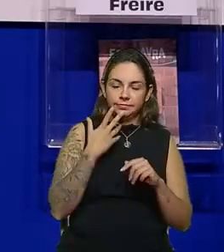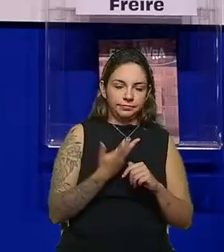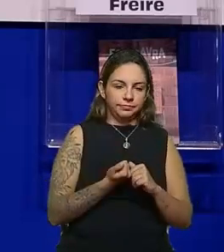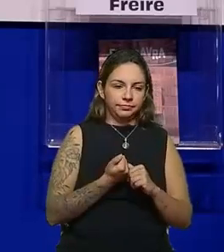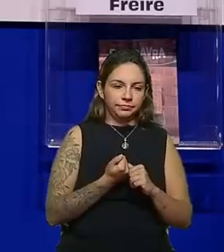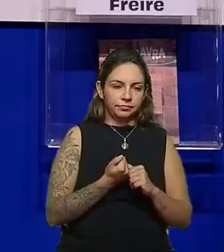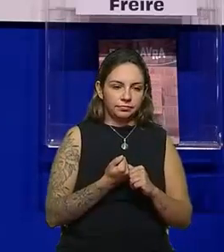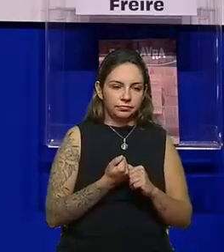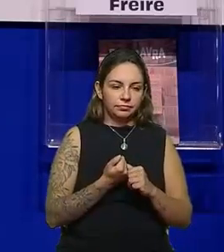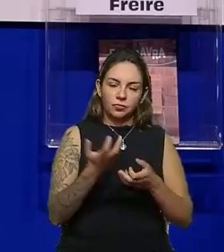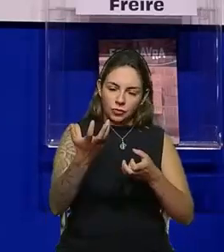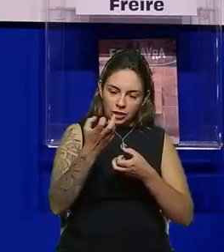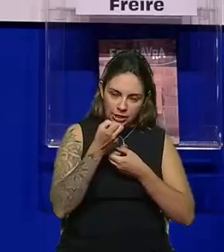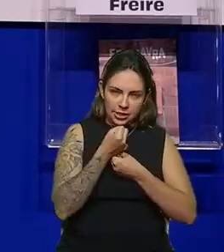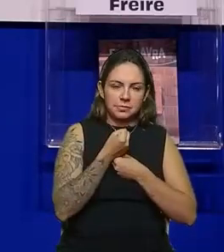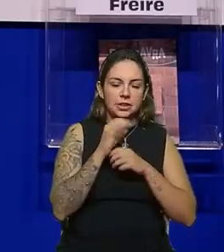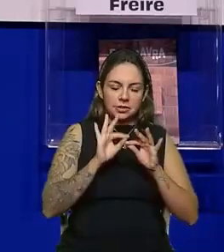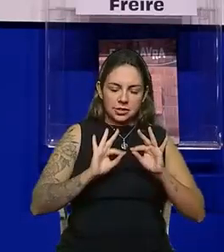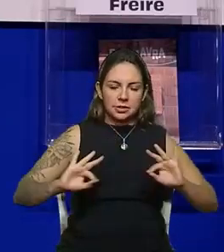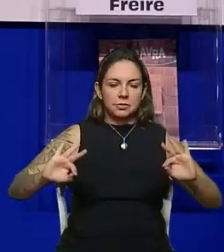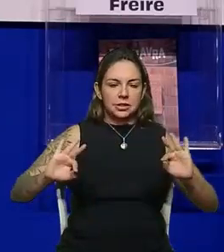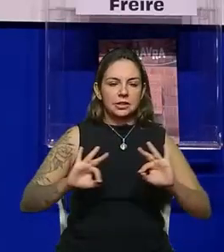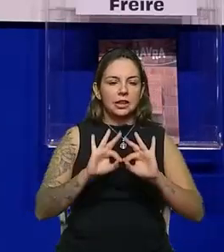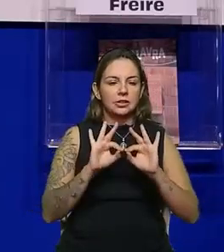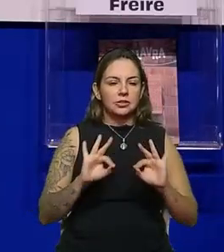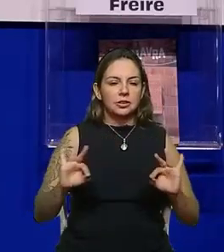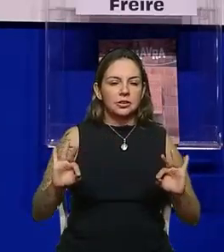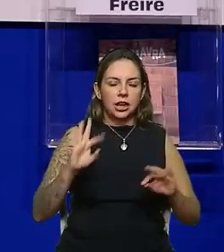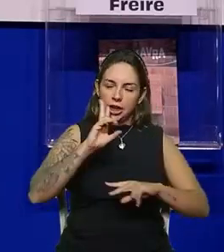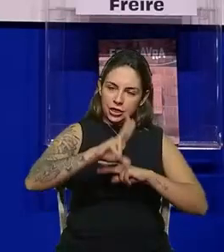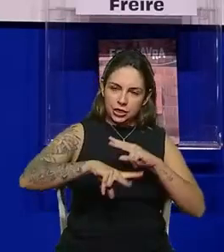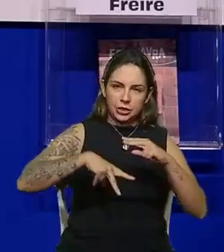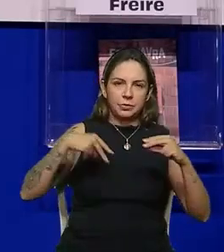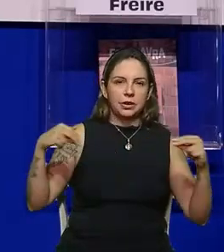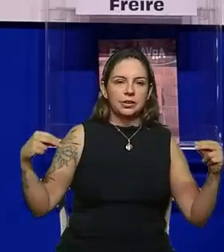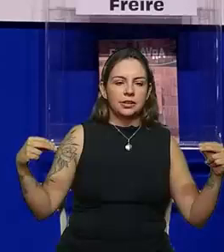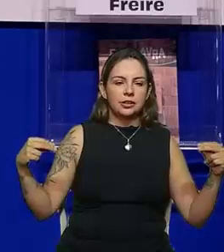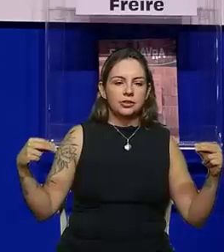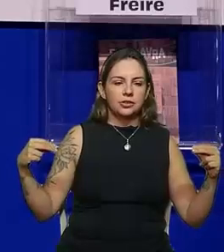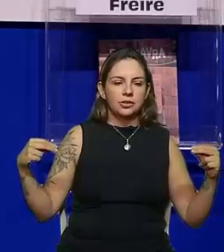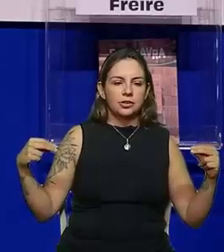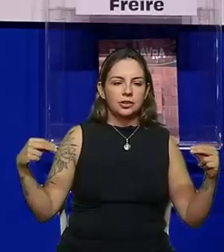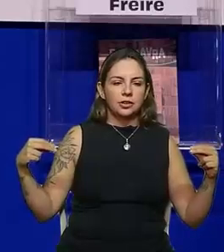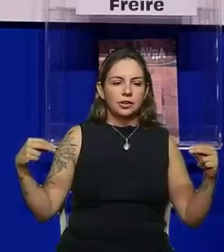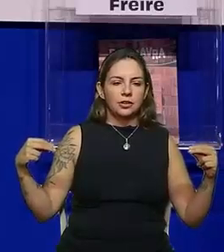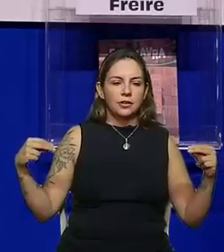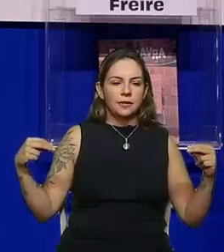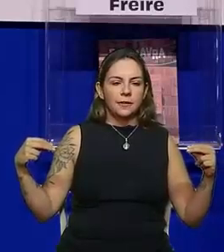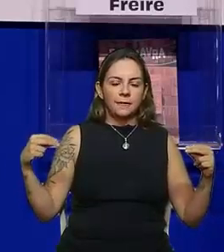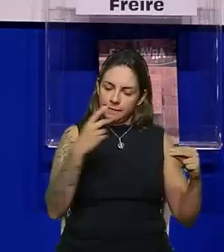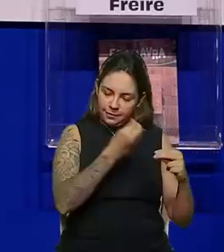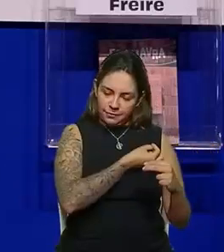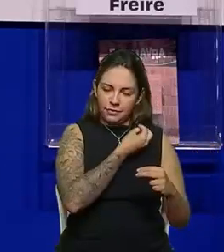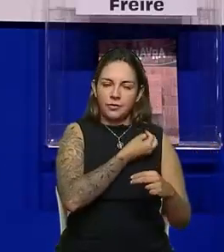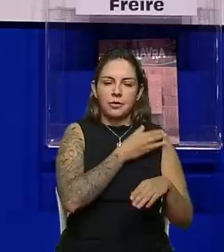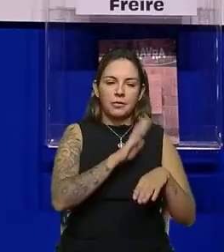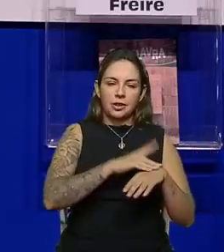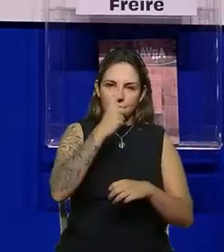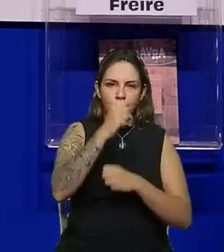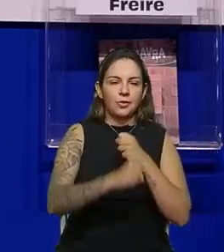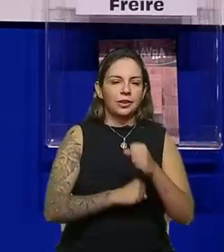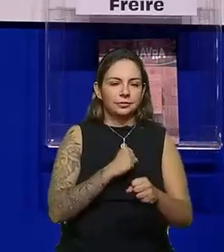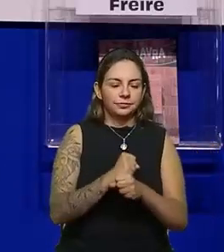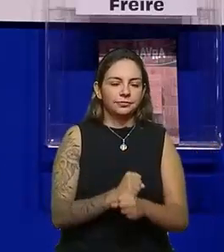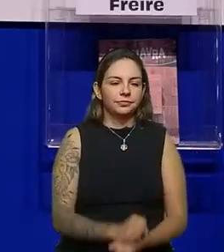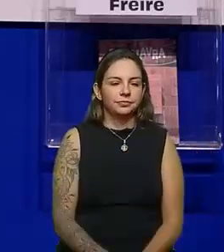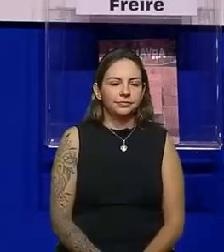diz: recebe com simplicidade este presente do acaso, mereceste viver mais um ano.